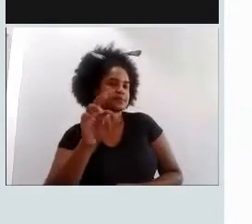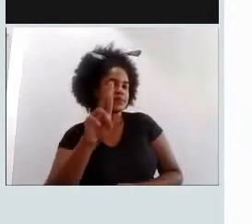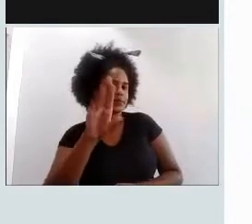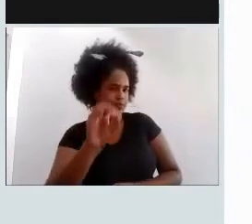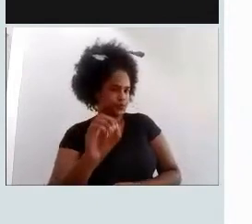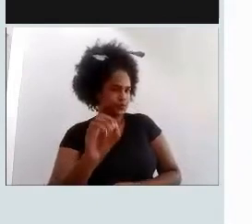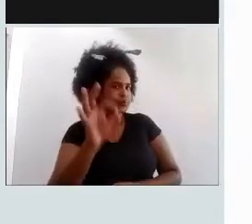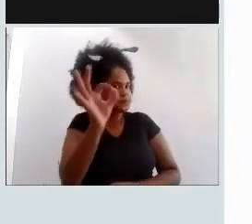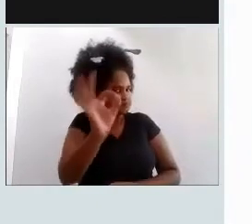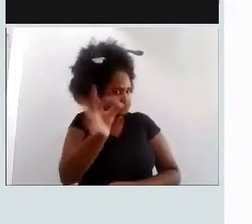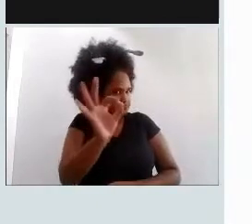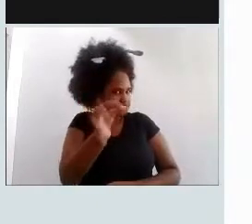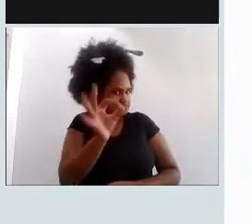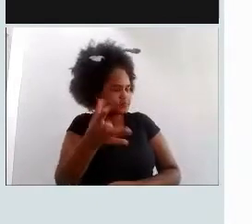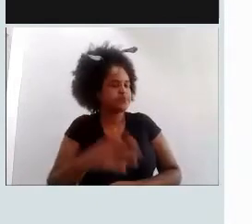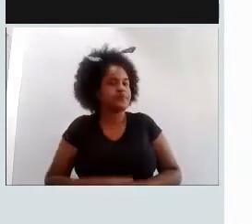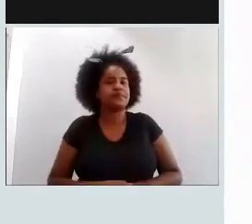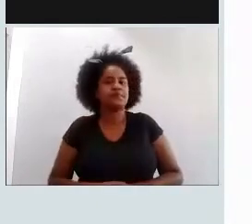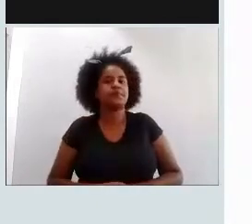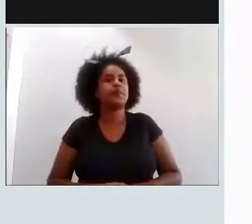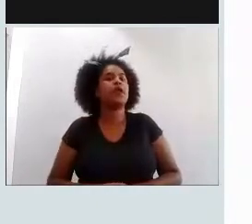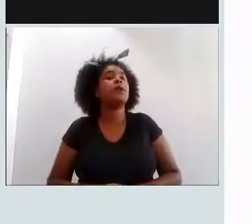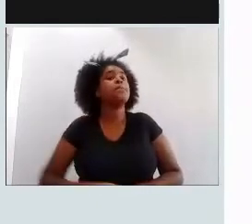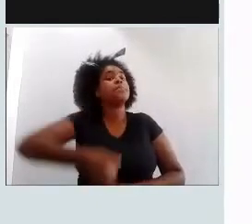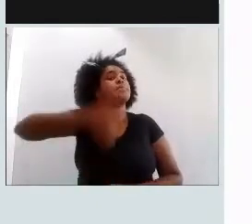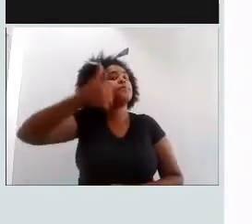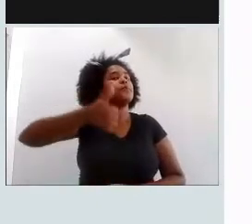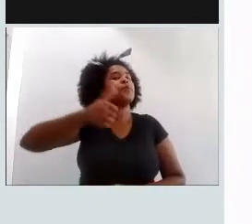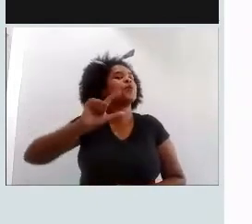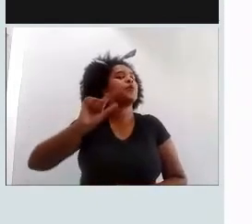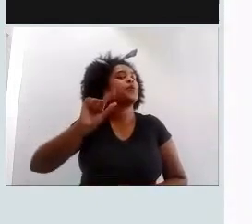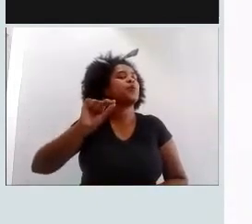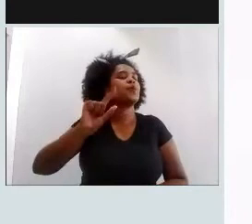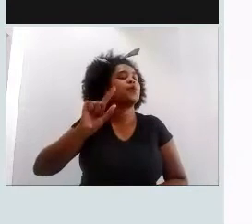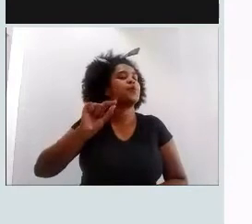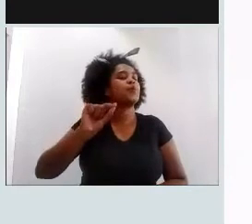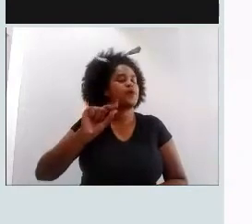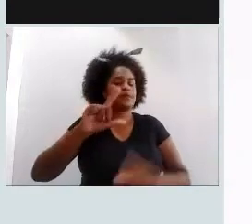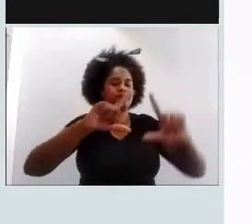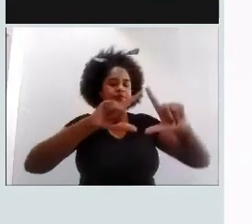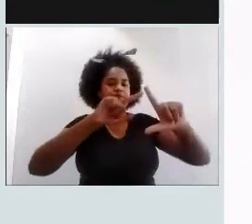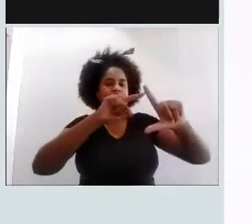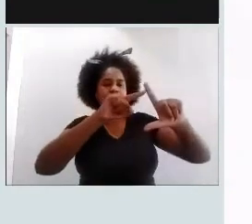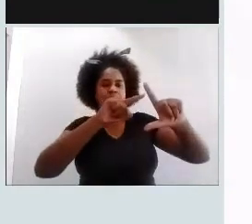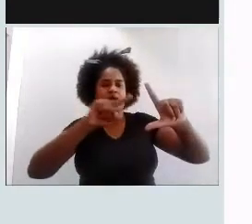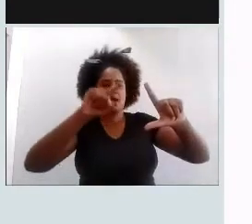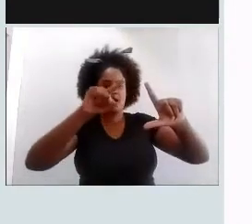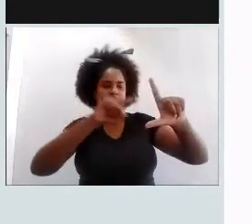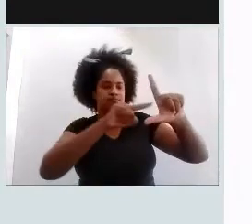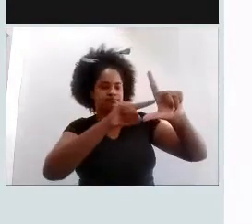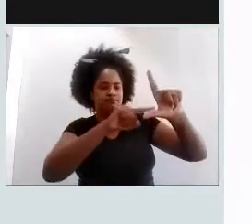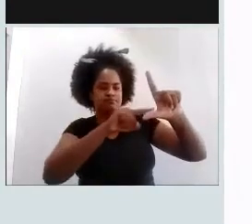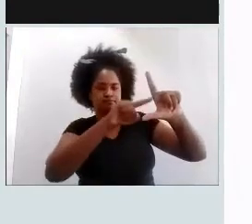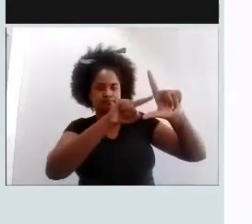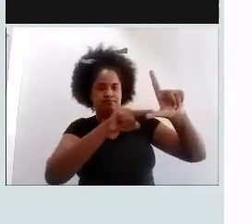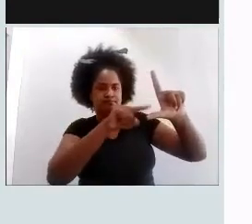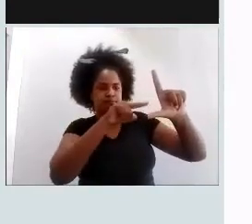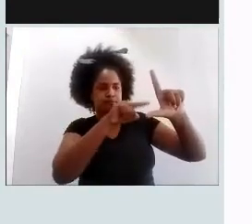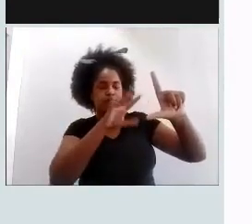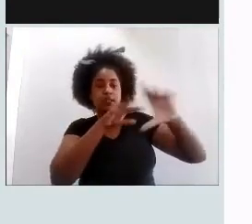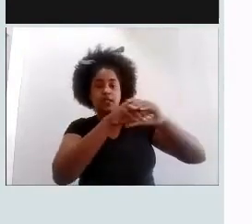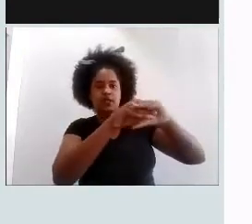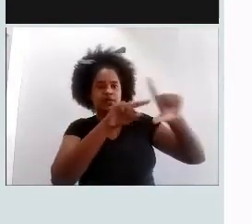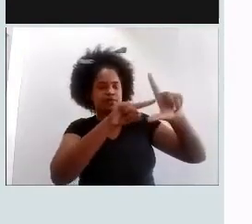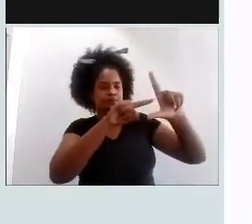Vamos primeiro analisar na questão dos ângulos. Os ângulos internos, que é o ângulo A, o